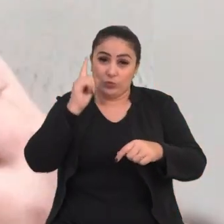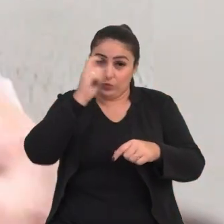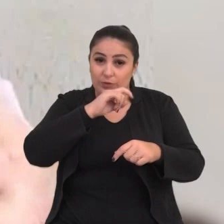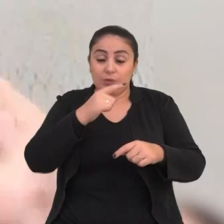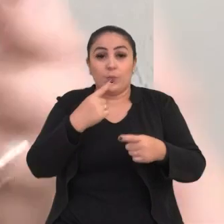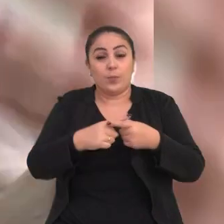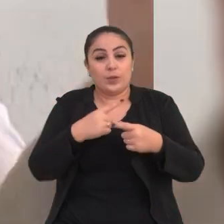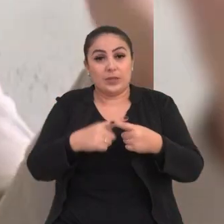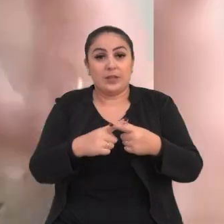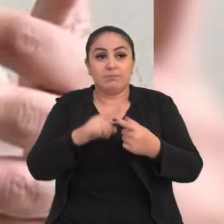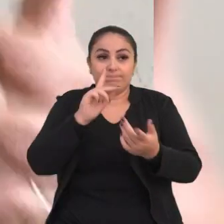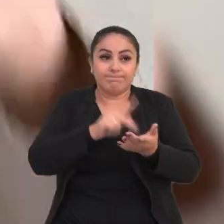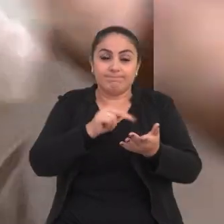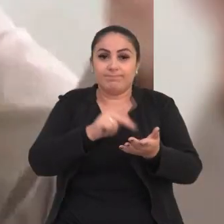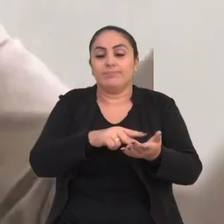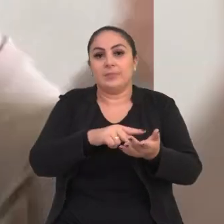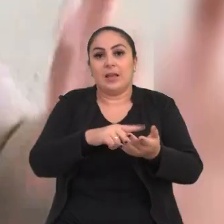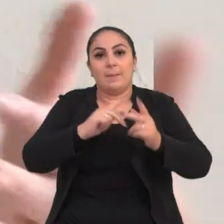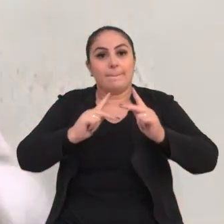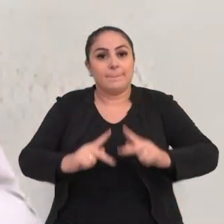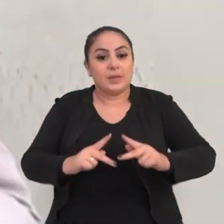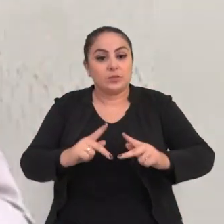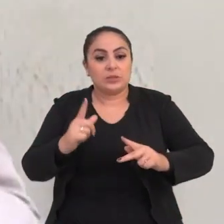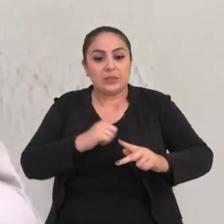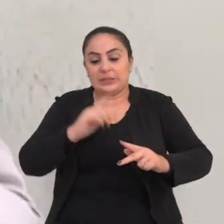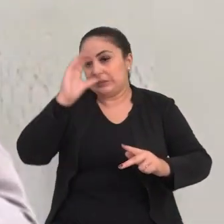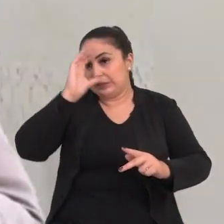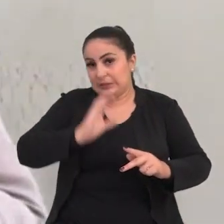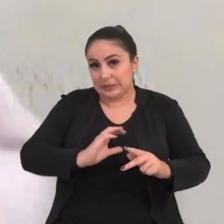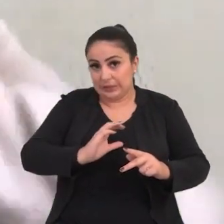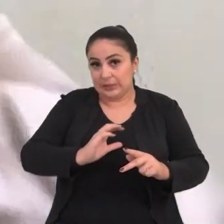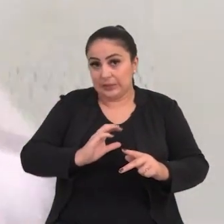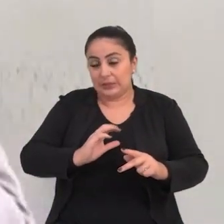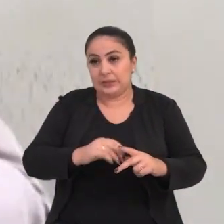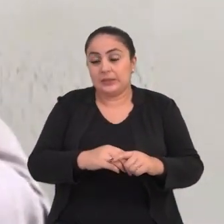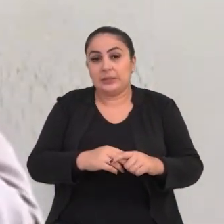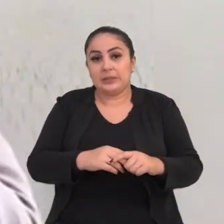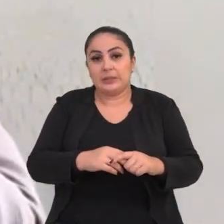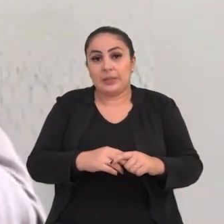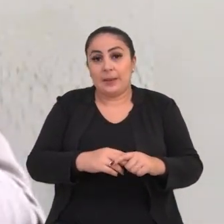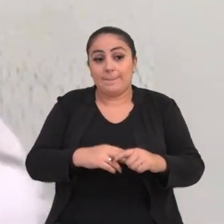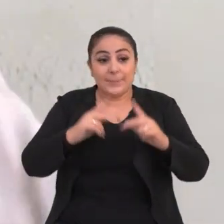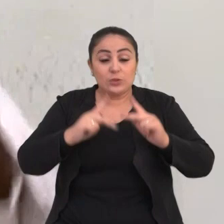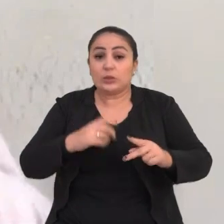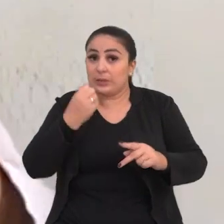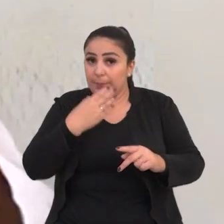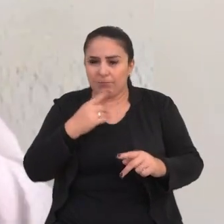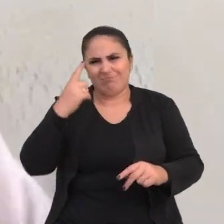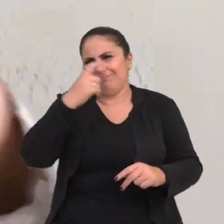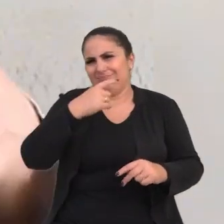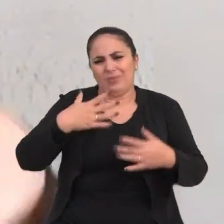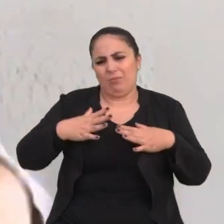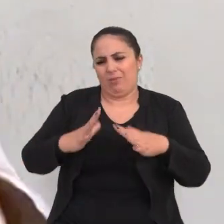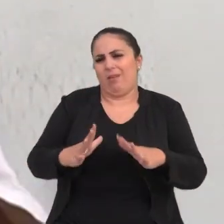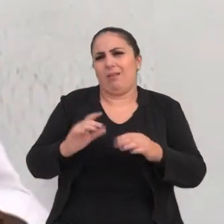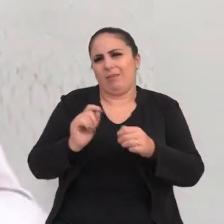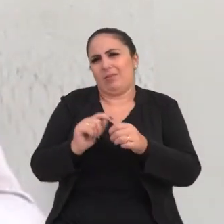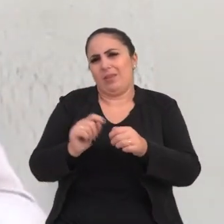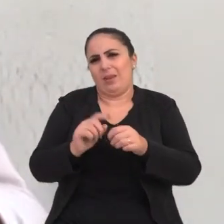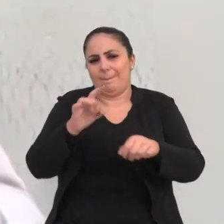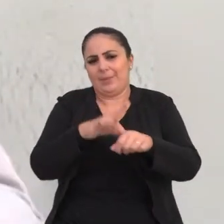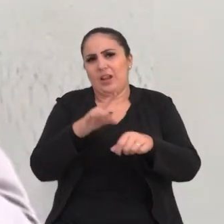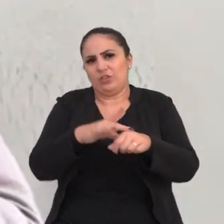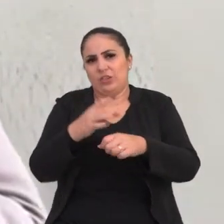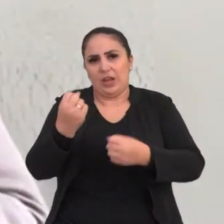pouco complicado, porque, de fato, as pessoas que são cidadãos, né, pessoas de bem, dificilmente vão